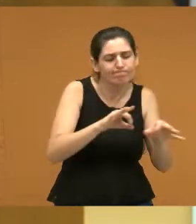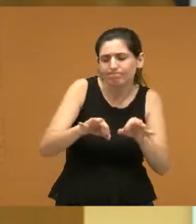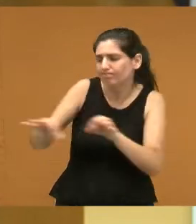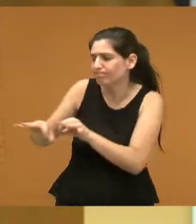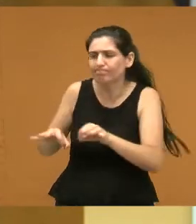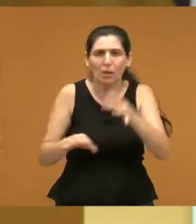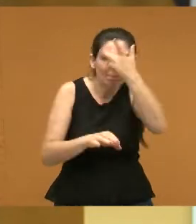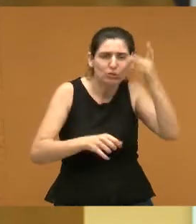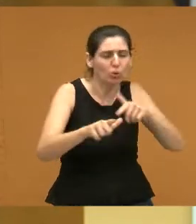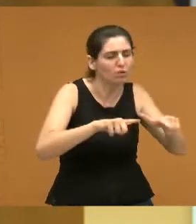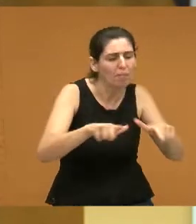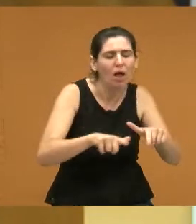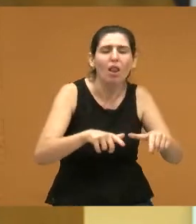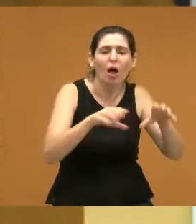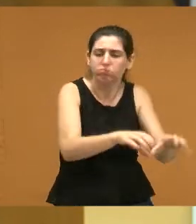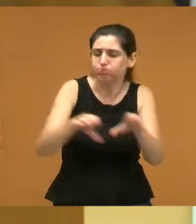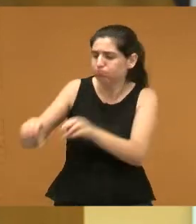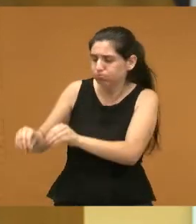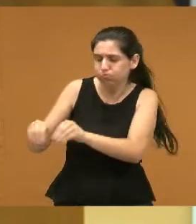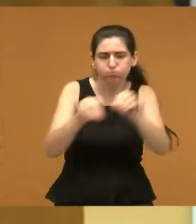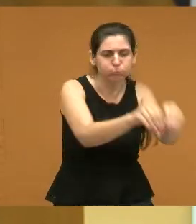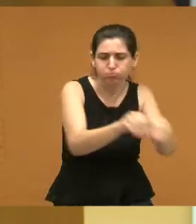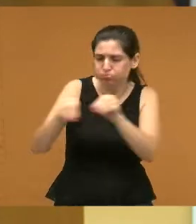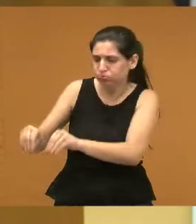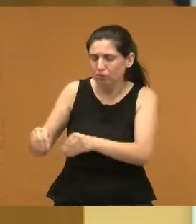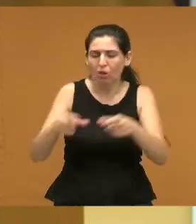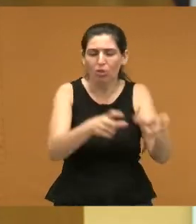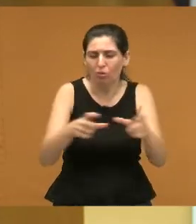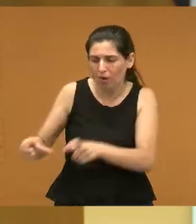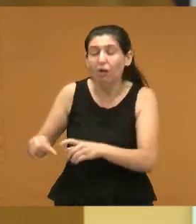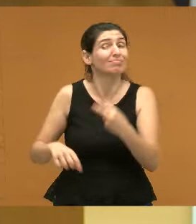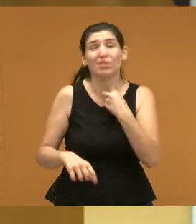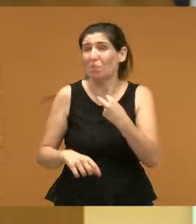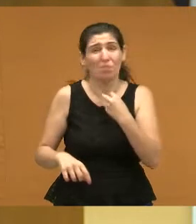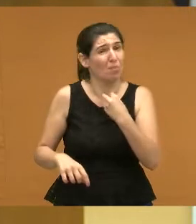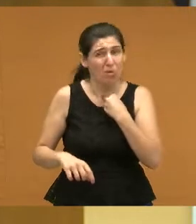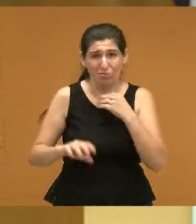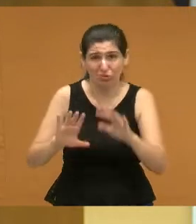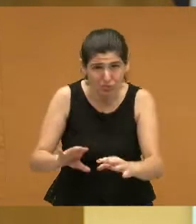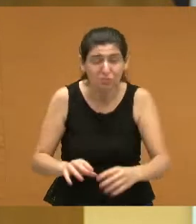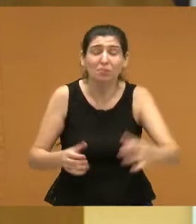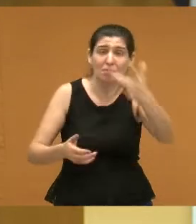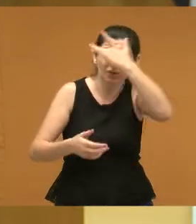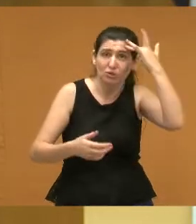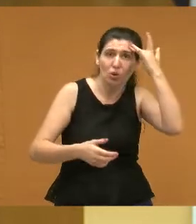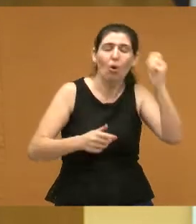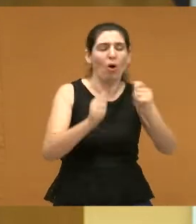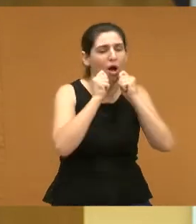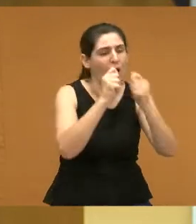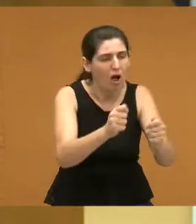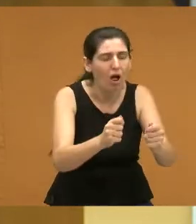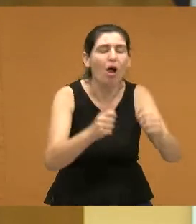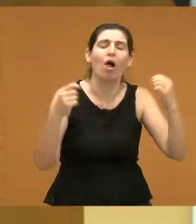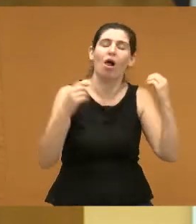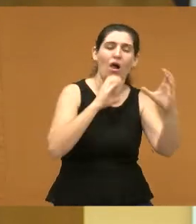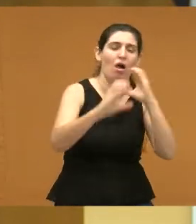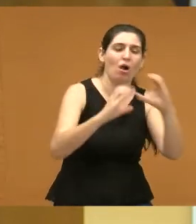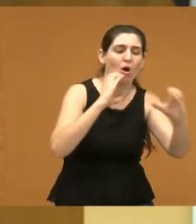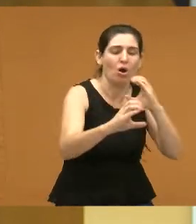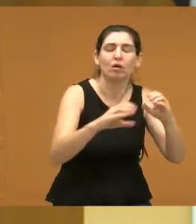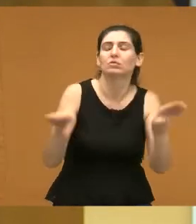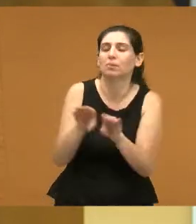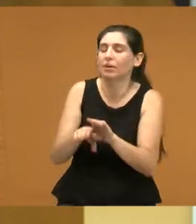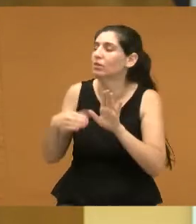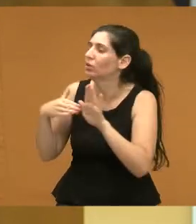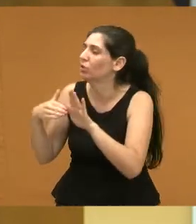respectivas atribuições. Foram extintos cargos como o de assessor de imprensa, assessor comunitário e